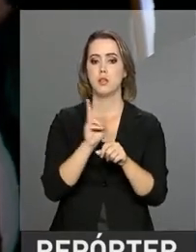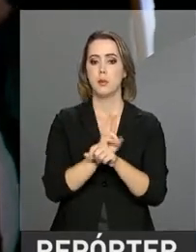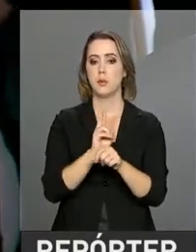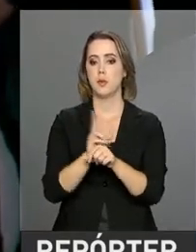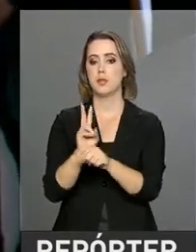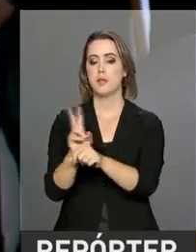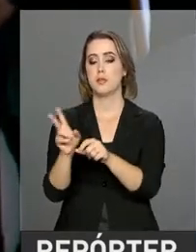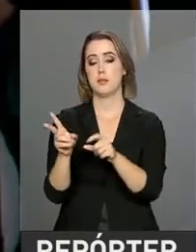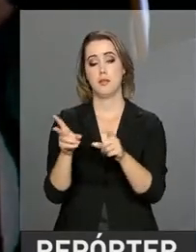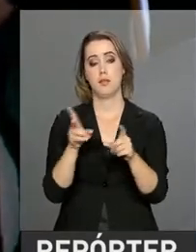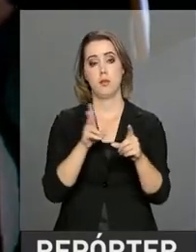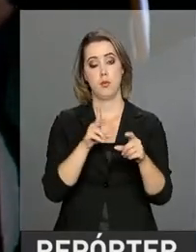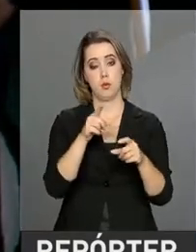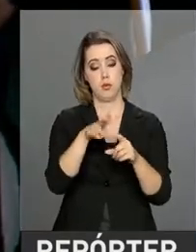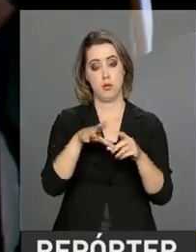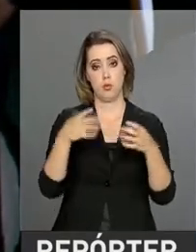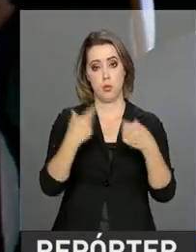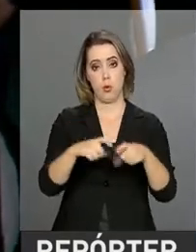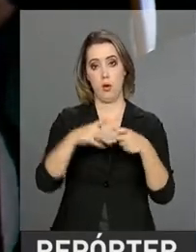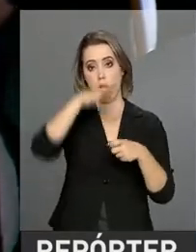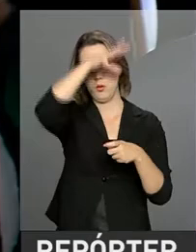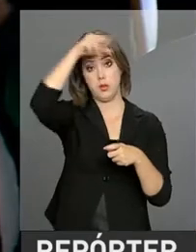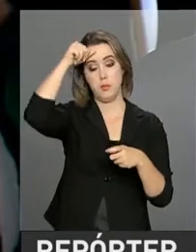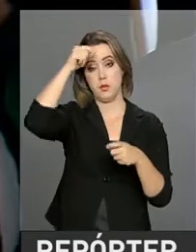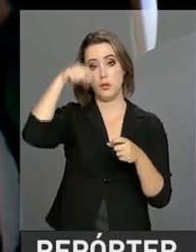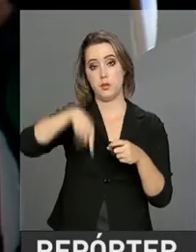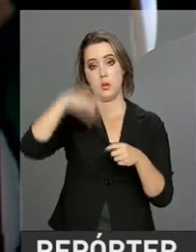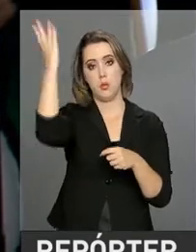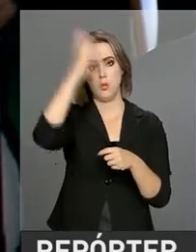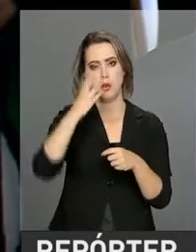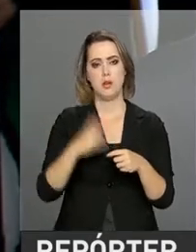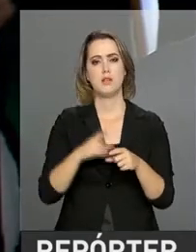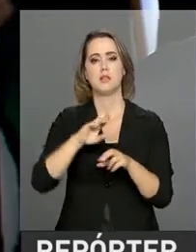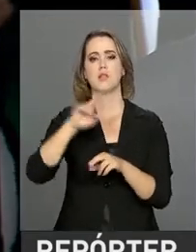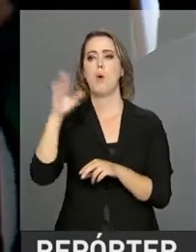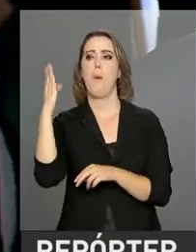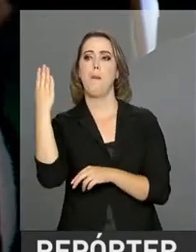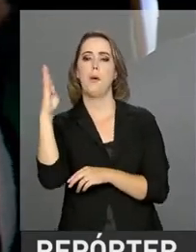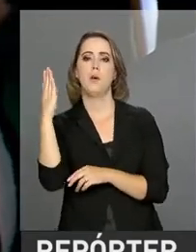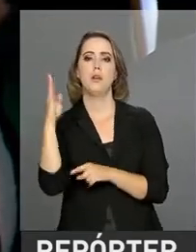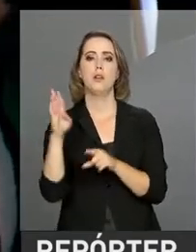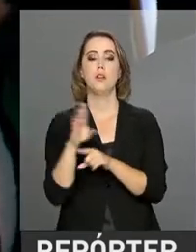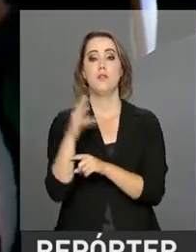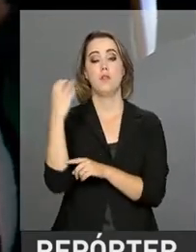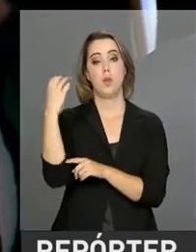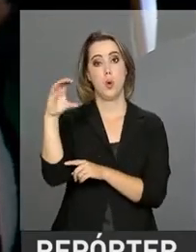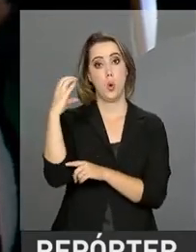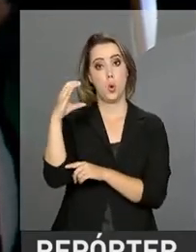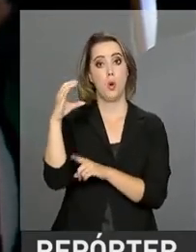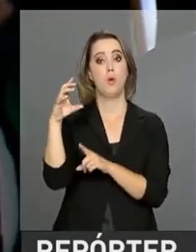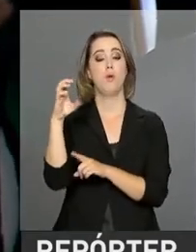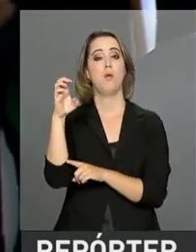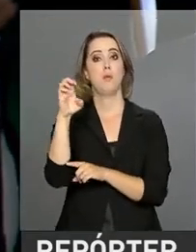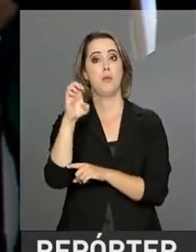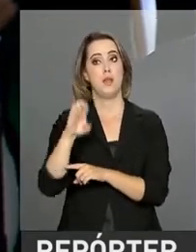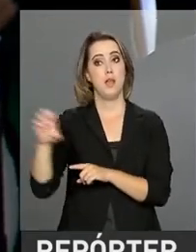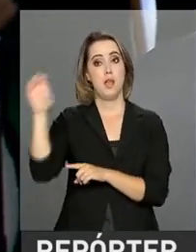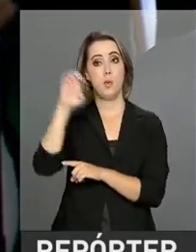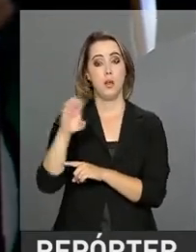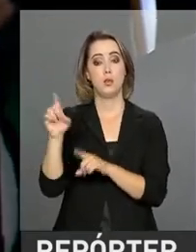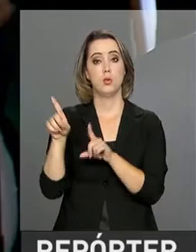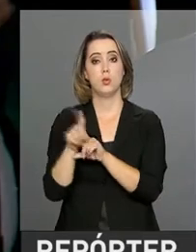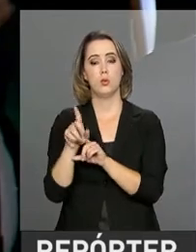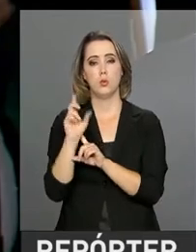da Amazônia. Além do Brasil, participam representantes de Bolívia, Colômbia, Equador, Peru, Guiana